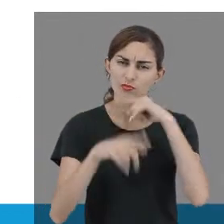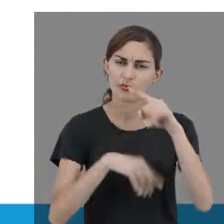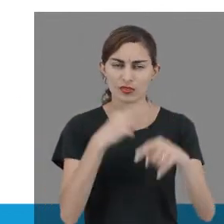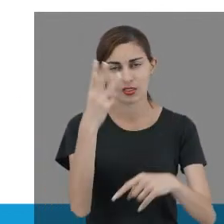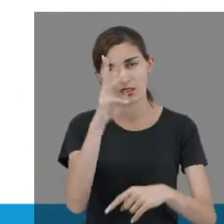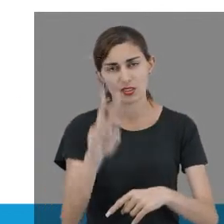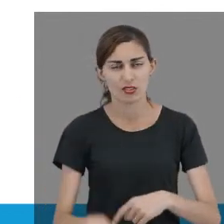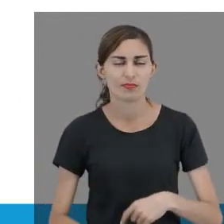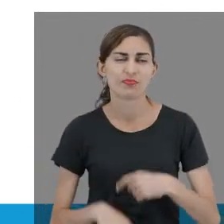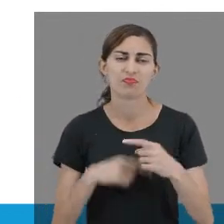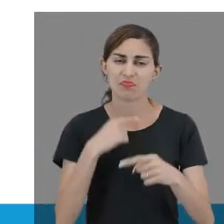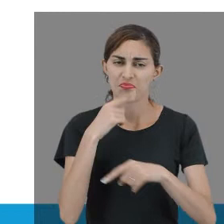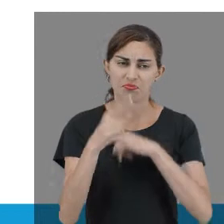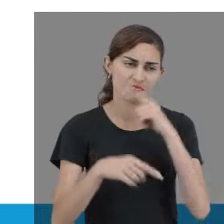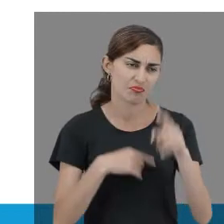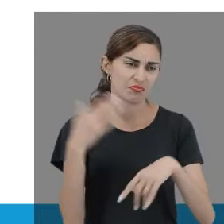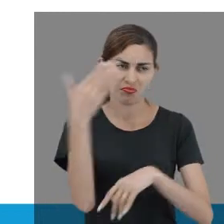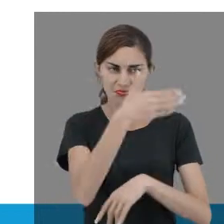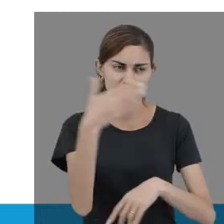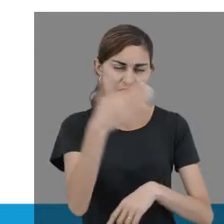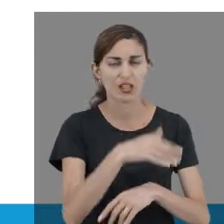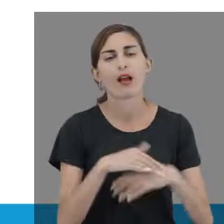se não for possível,